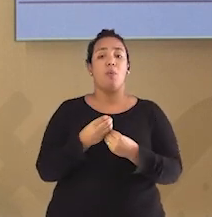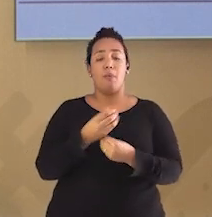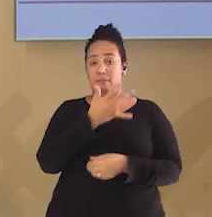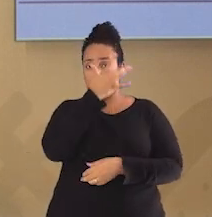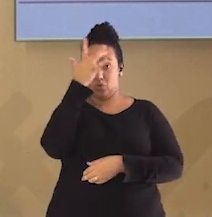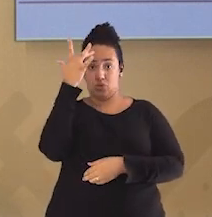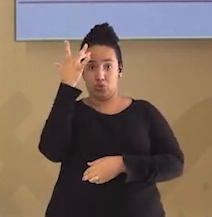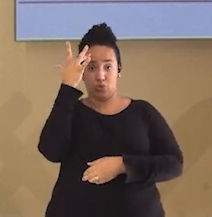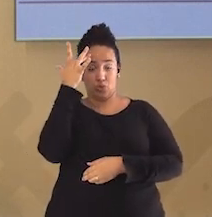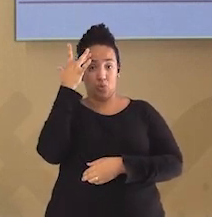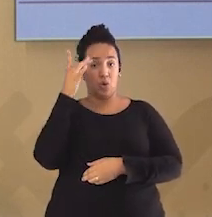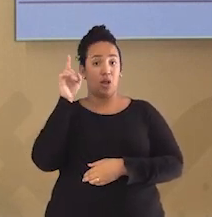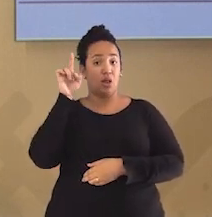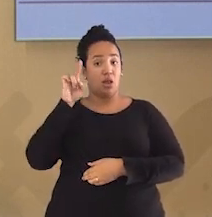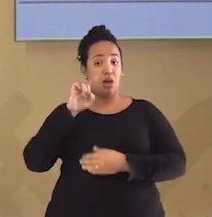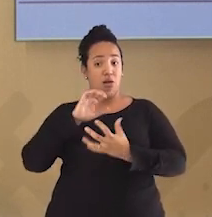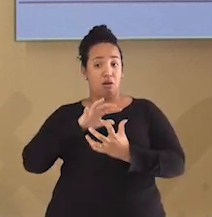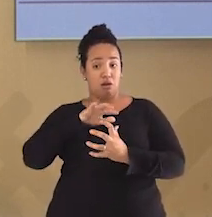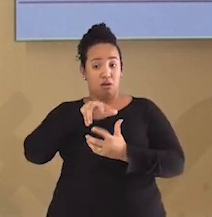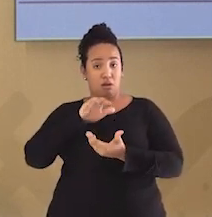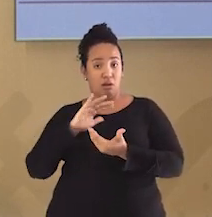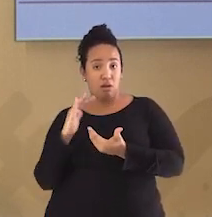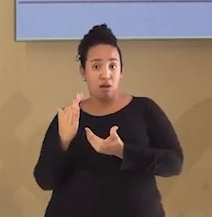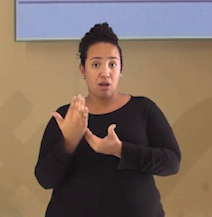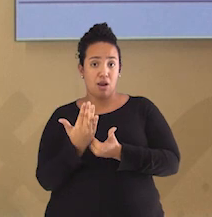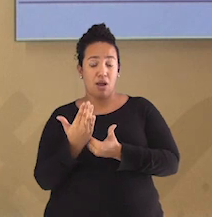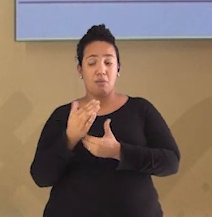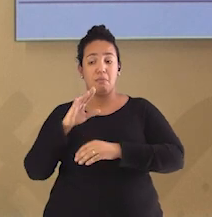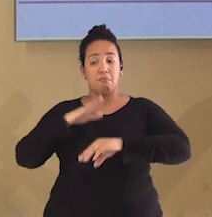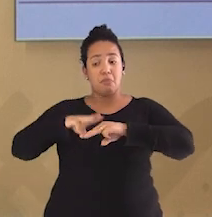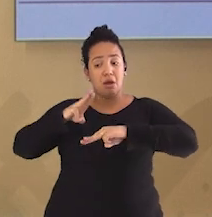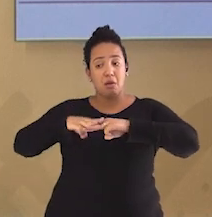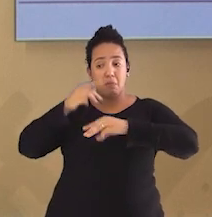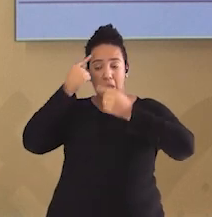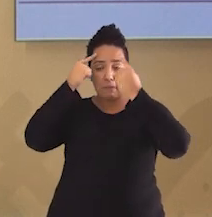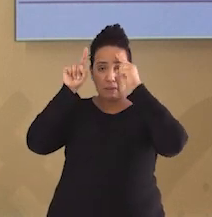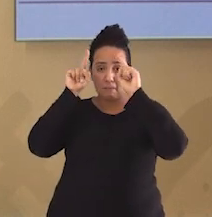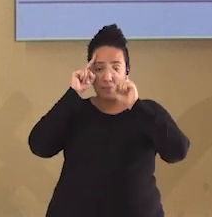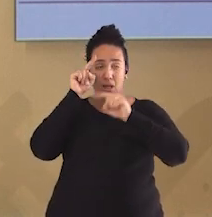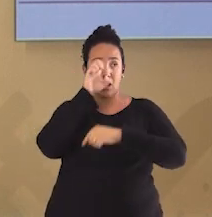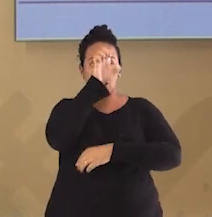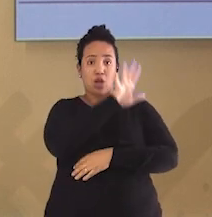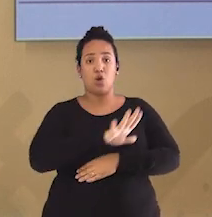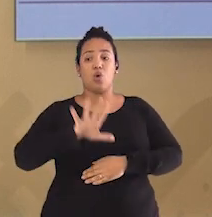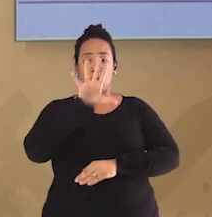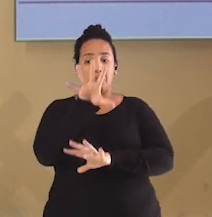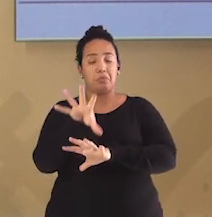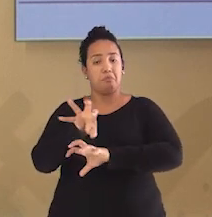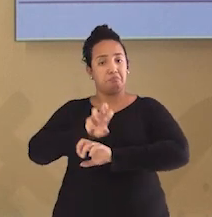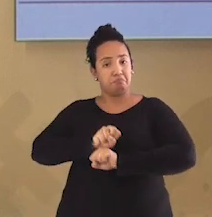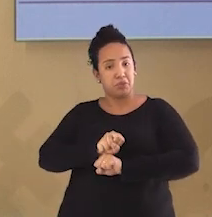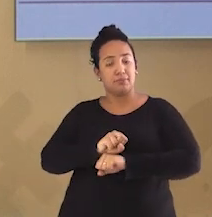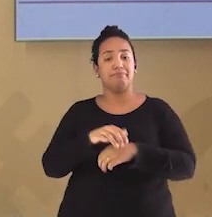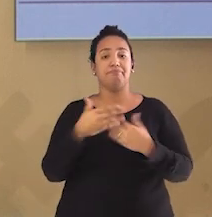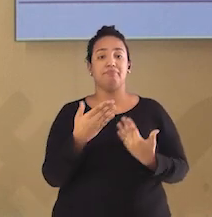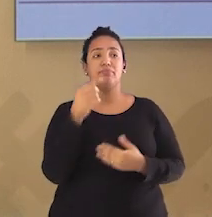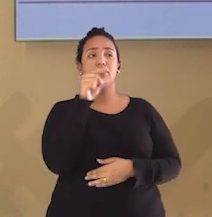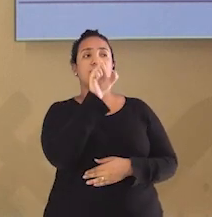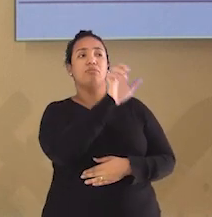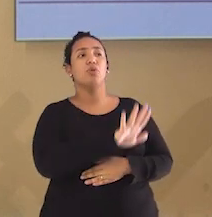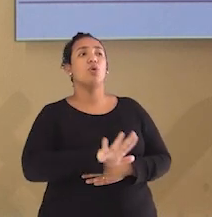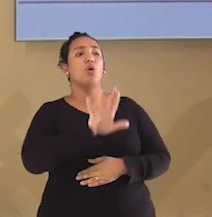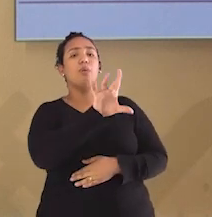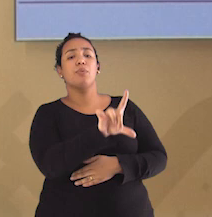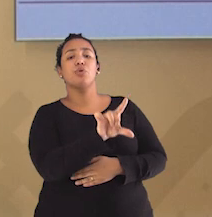e foi adotado por matemáticos europeus no fim da Idade Média. Para simbolizar a raiz, os